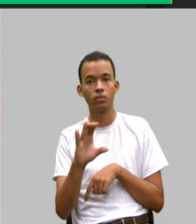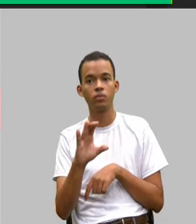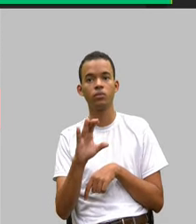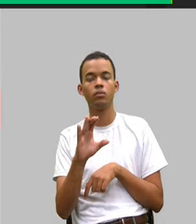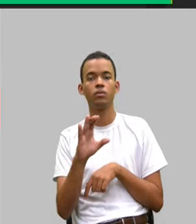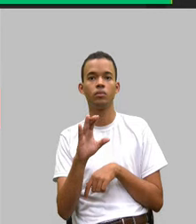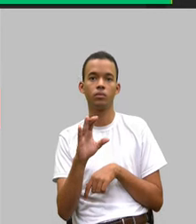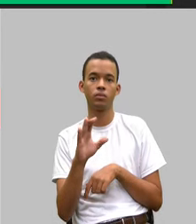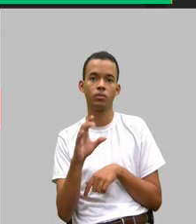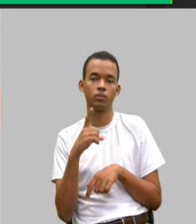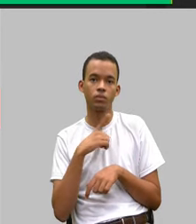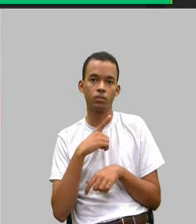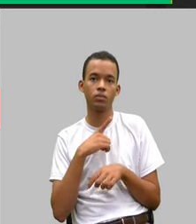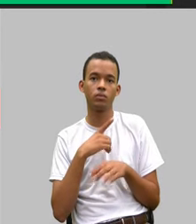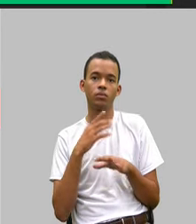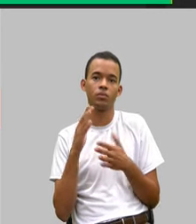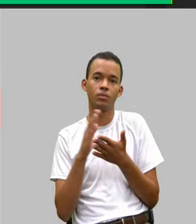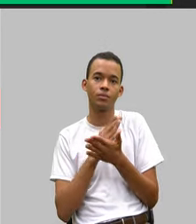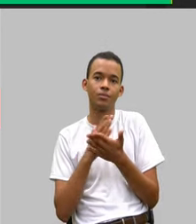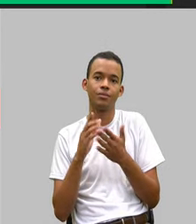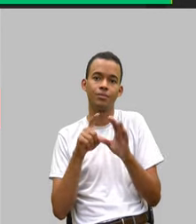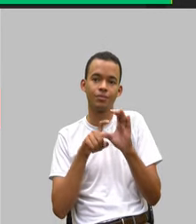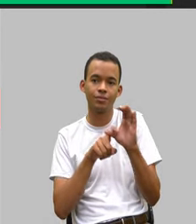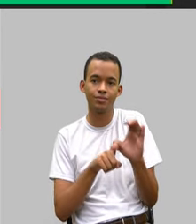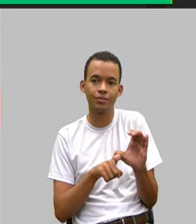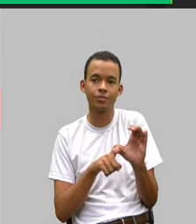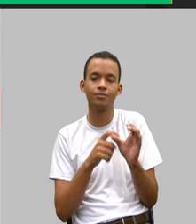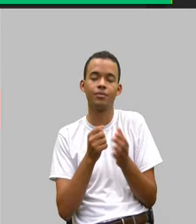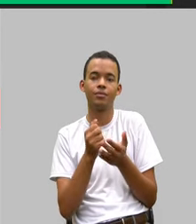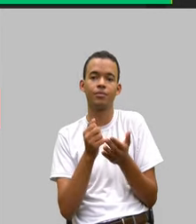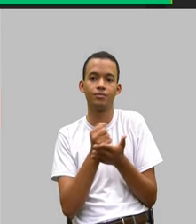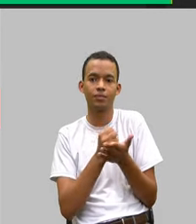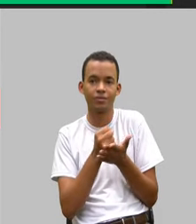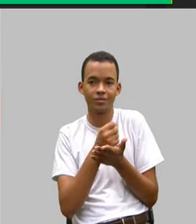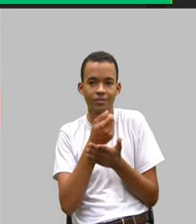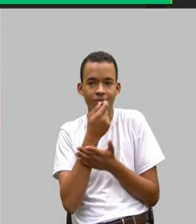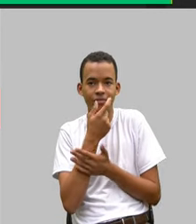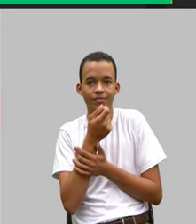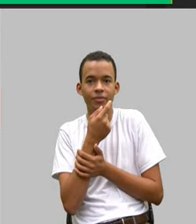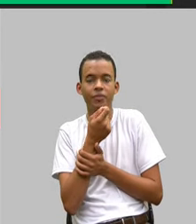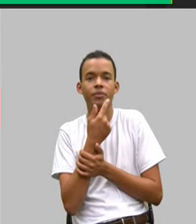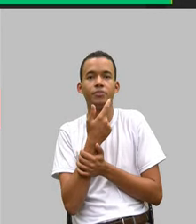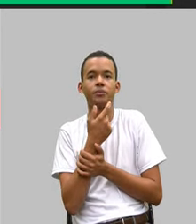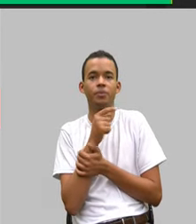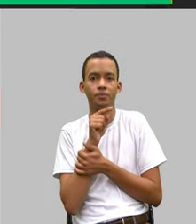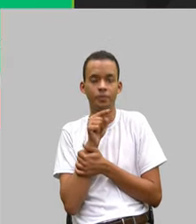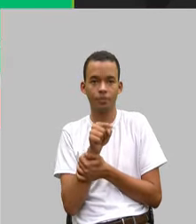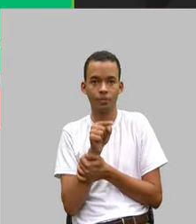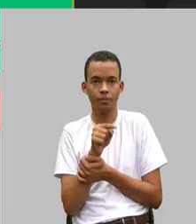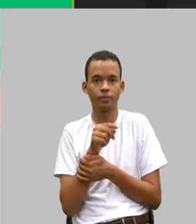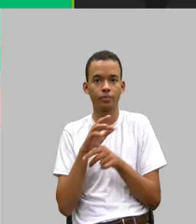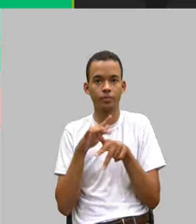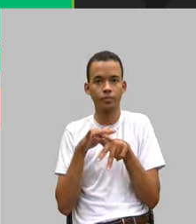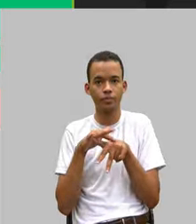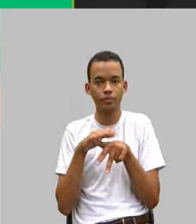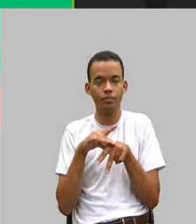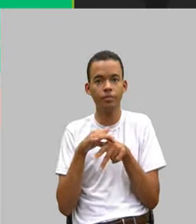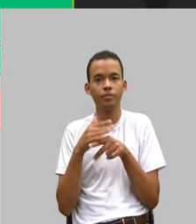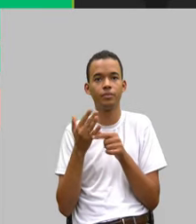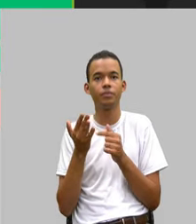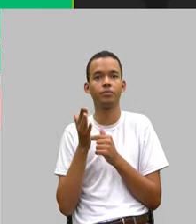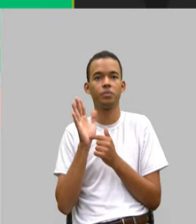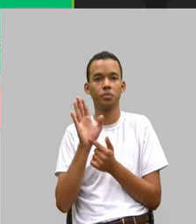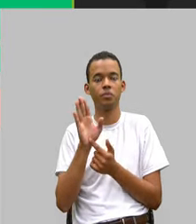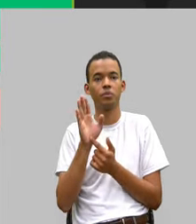medicações bem as do diazepínico aí o depoimento dele essa semana boa bo tarde